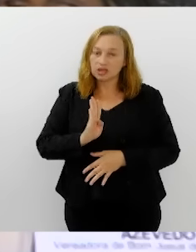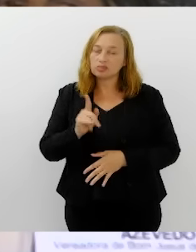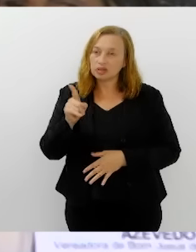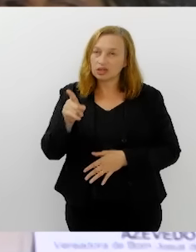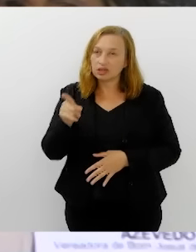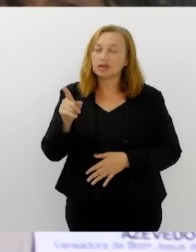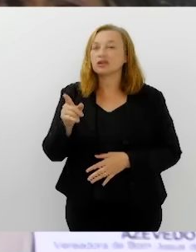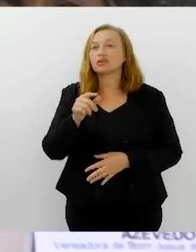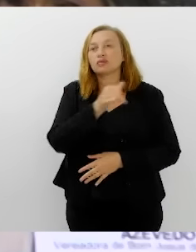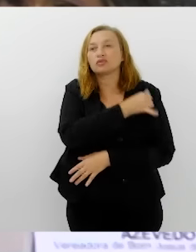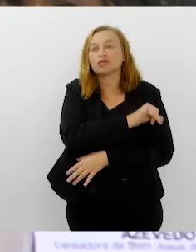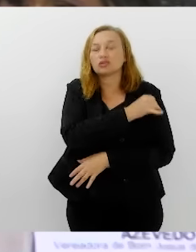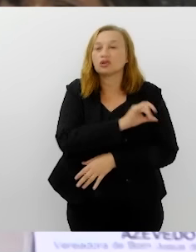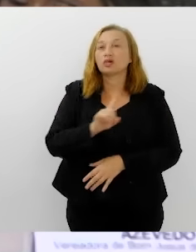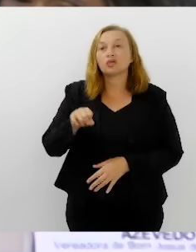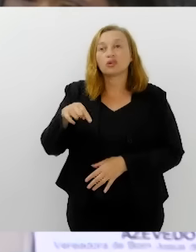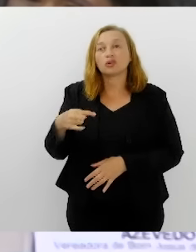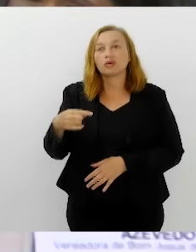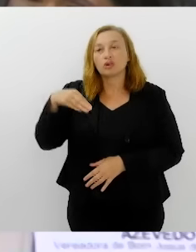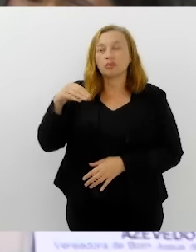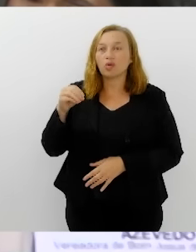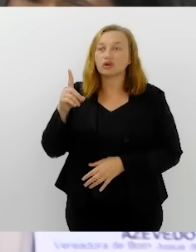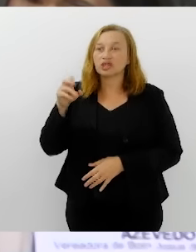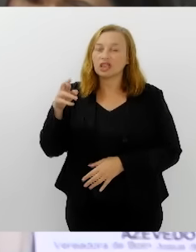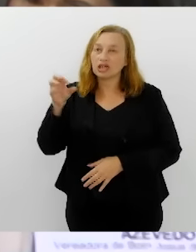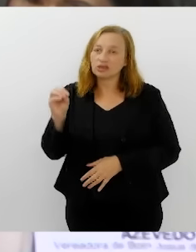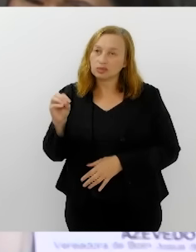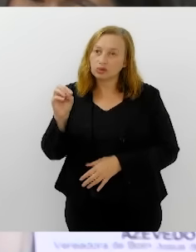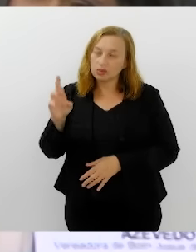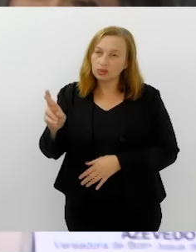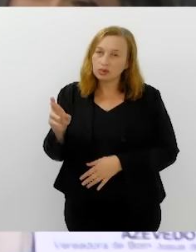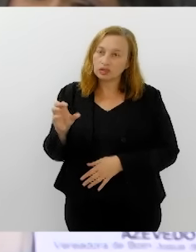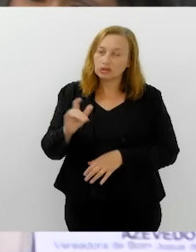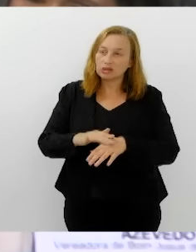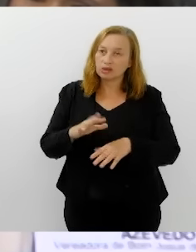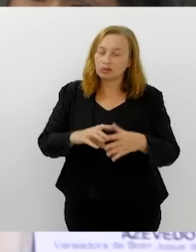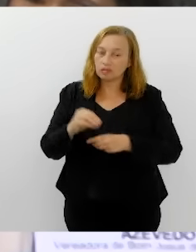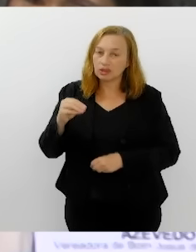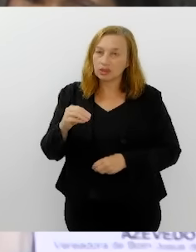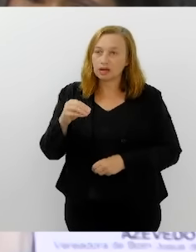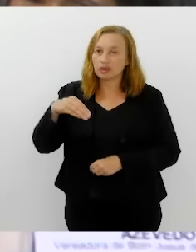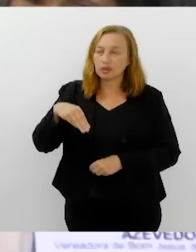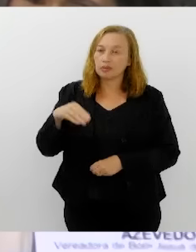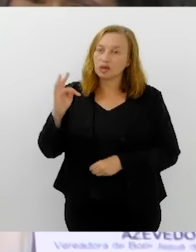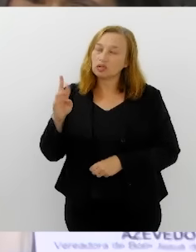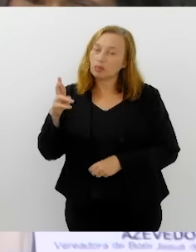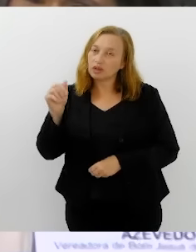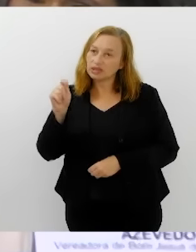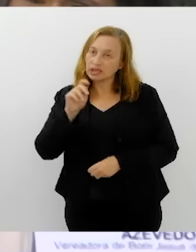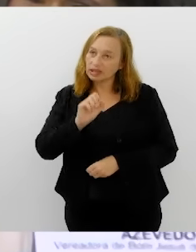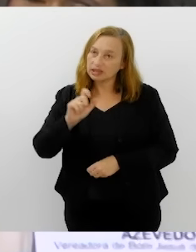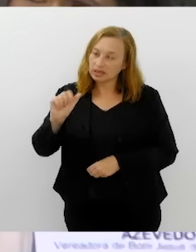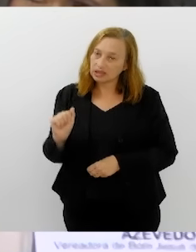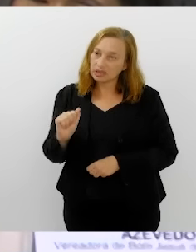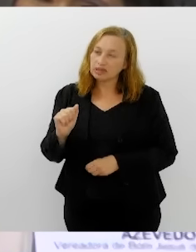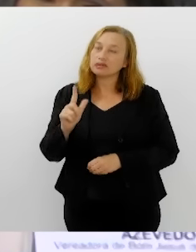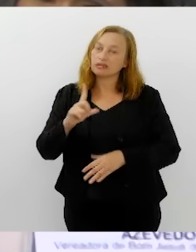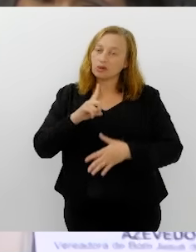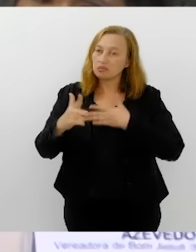de Janeiro e moderador da Cúria Metropolitana, não por acaso. Vossa Eminência tem um papel